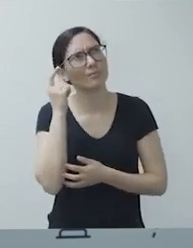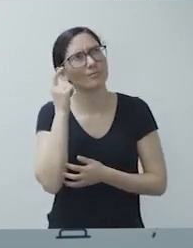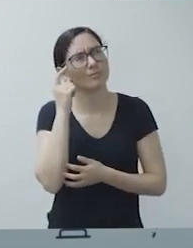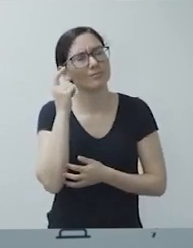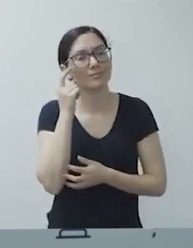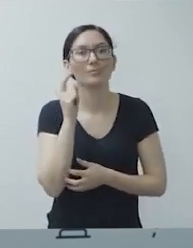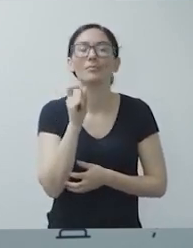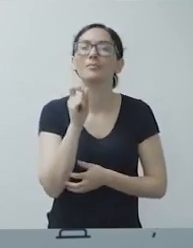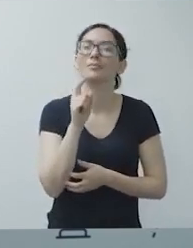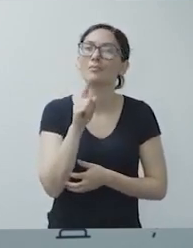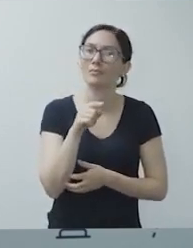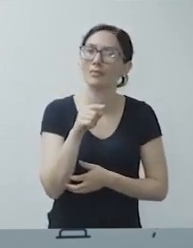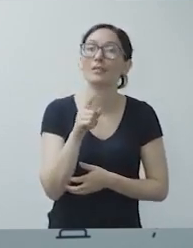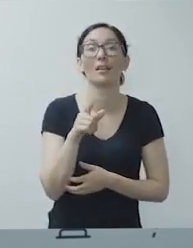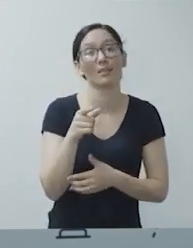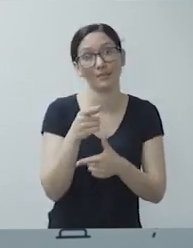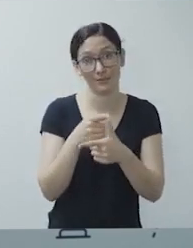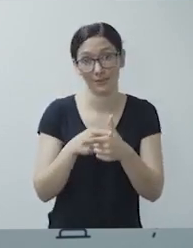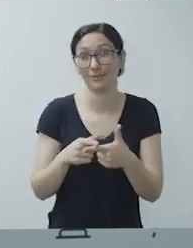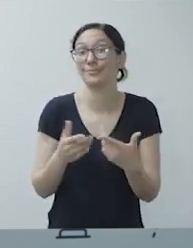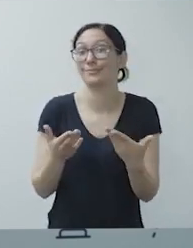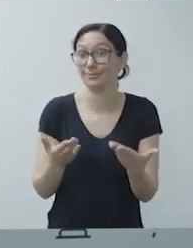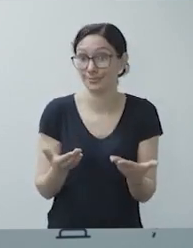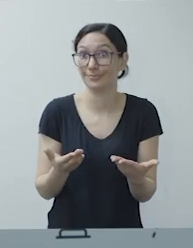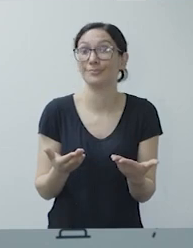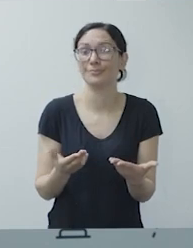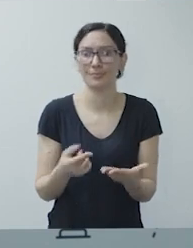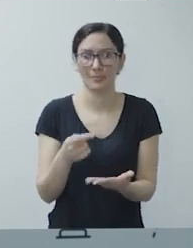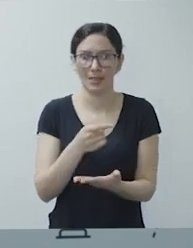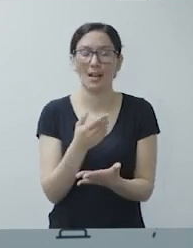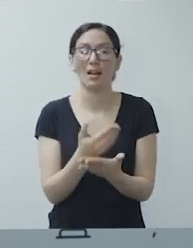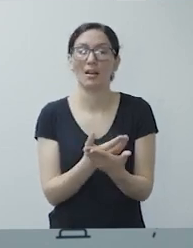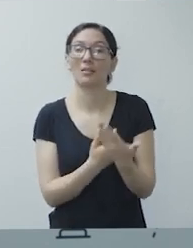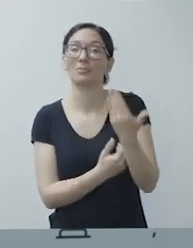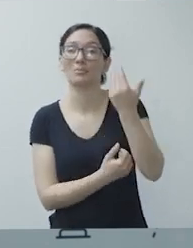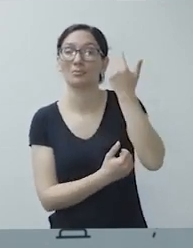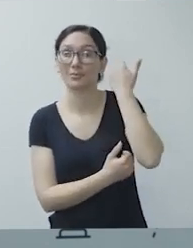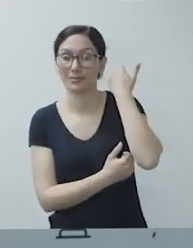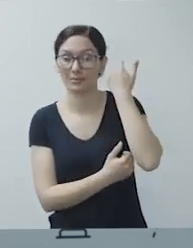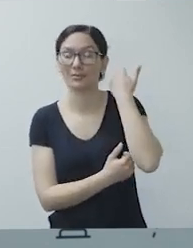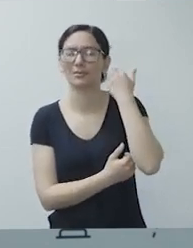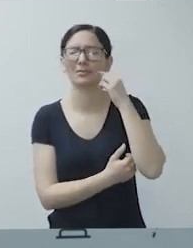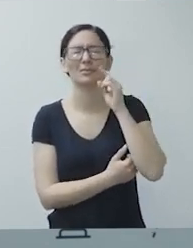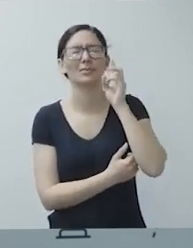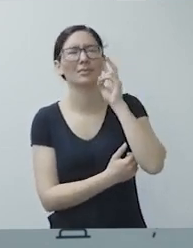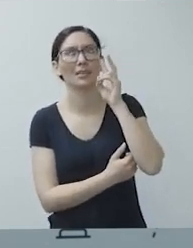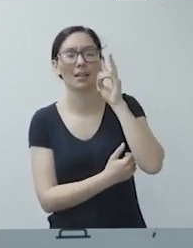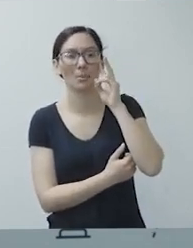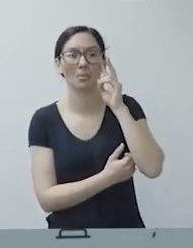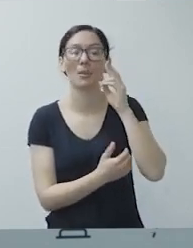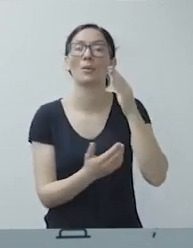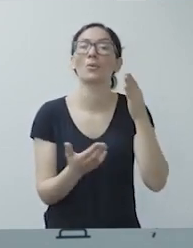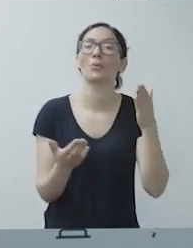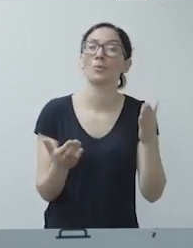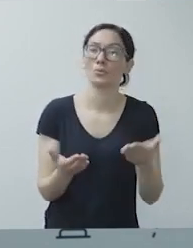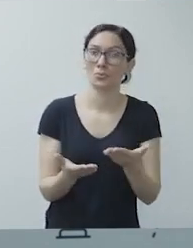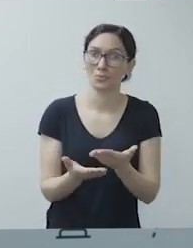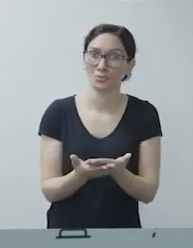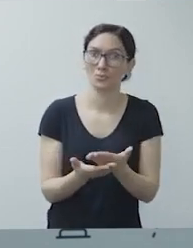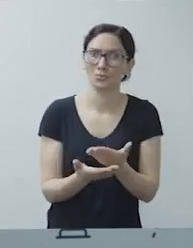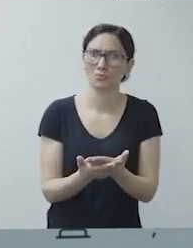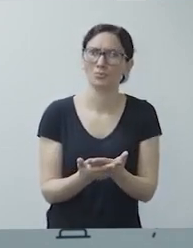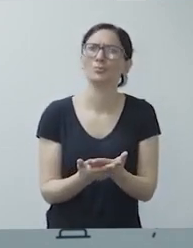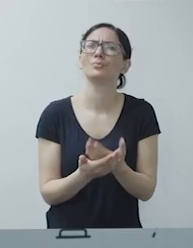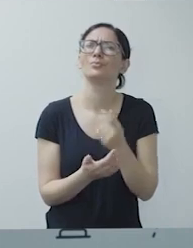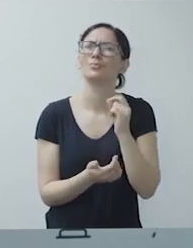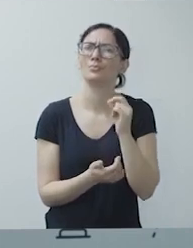na divisão. Mas isso tudo foi a nossa aula anterior. Para a nossa aula de hoje, o que